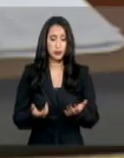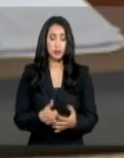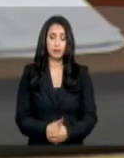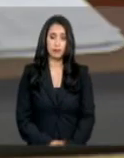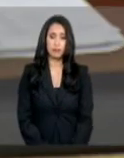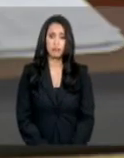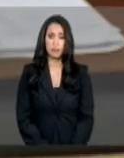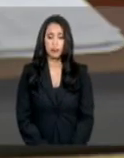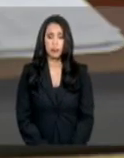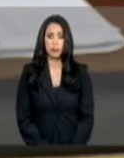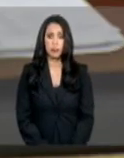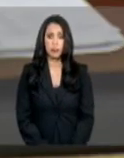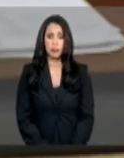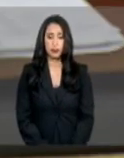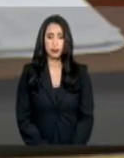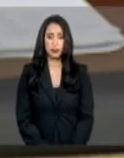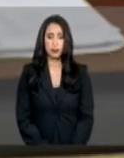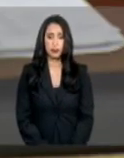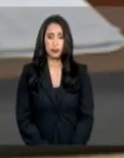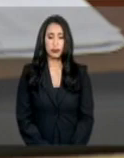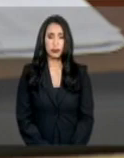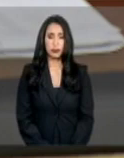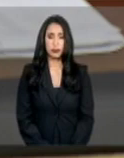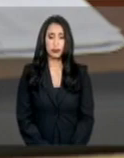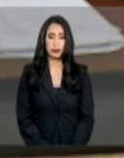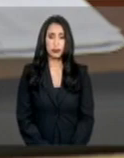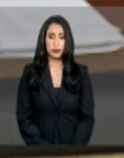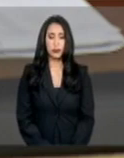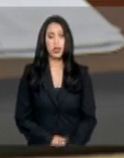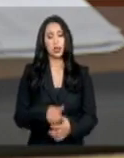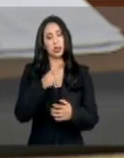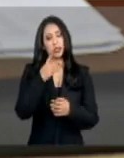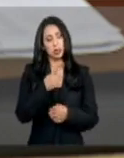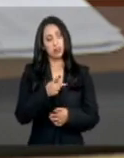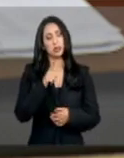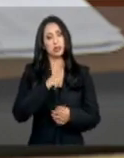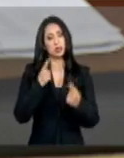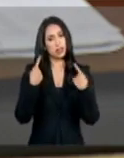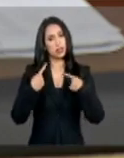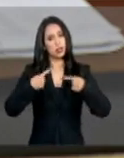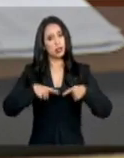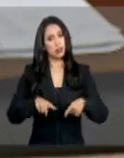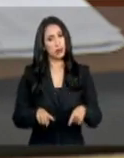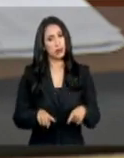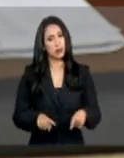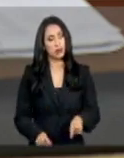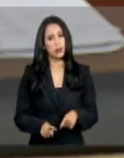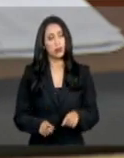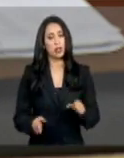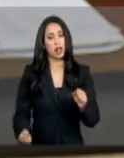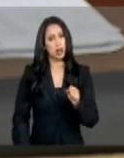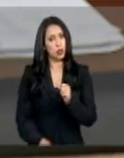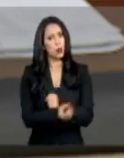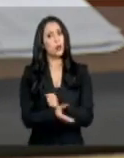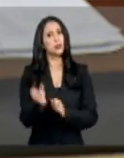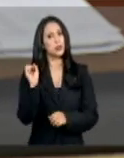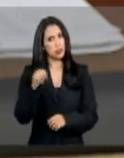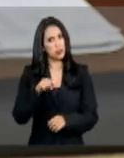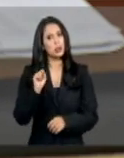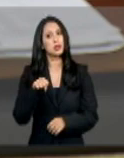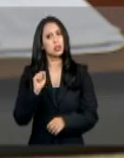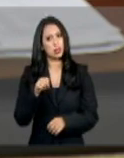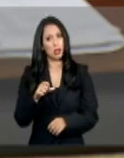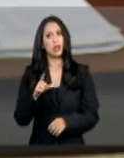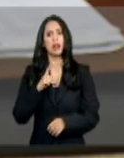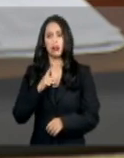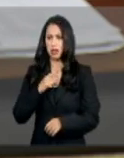se diz que há de se combater a corrupção sim a de se combater